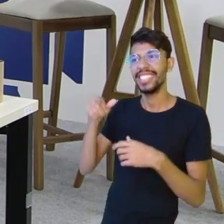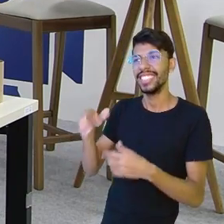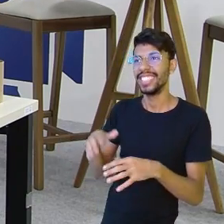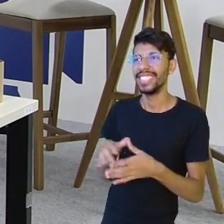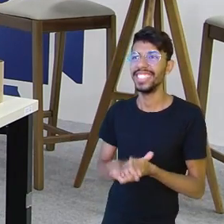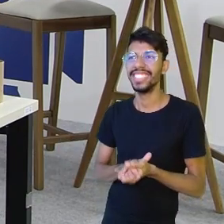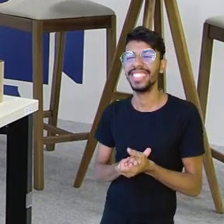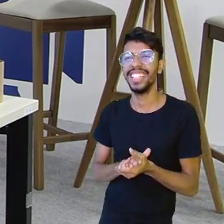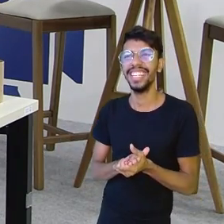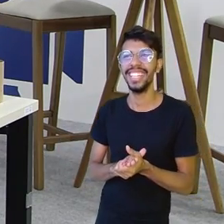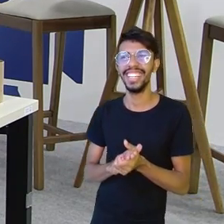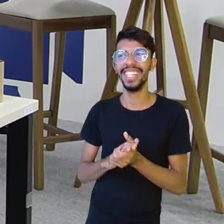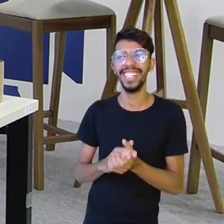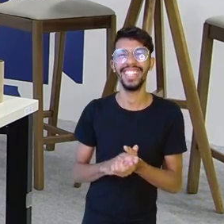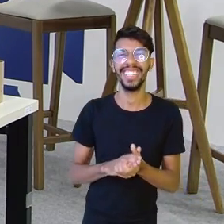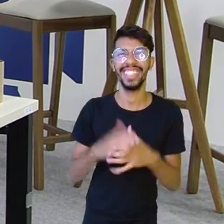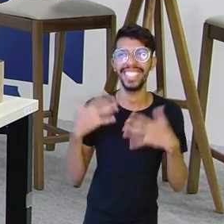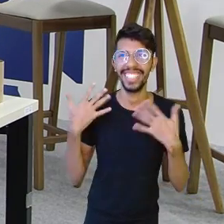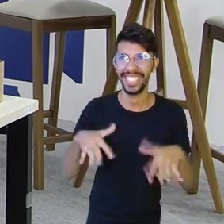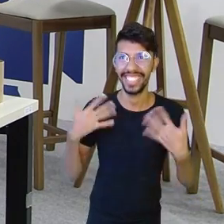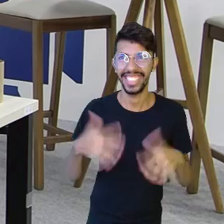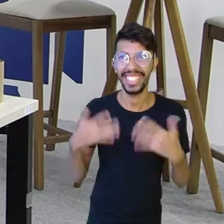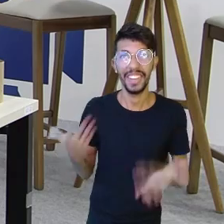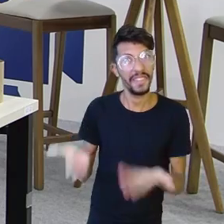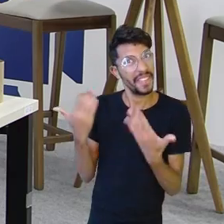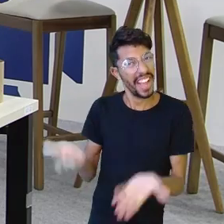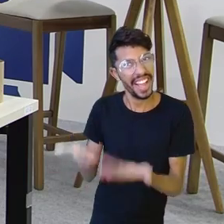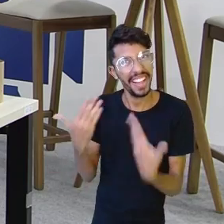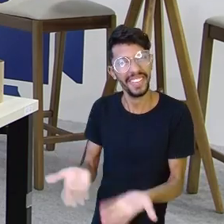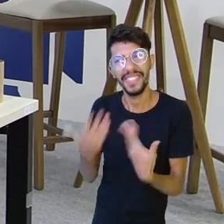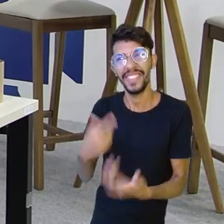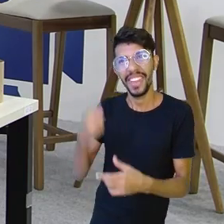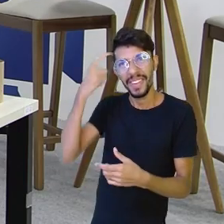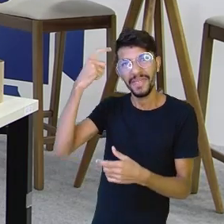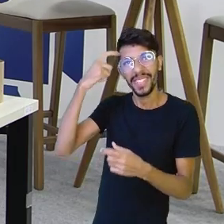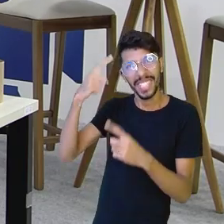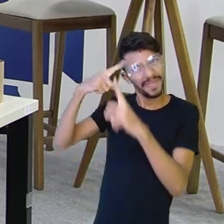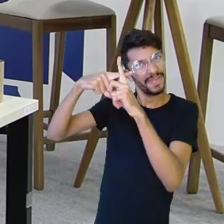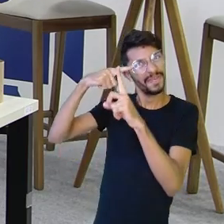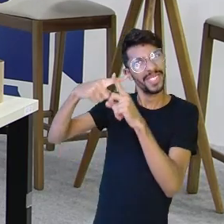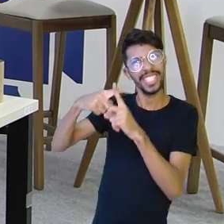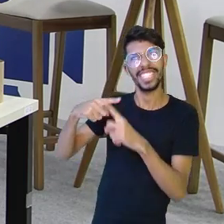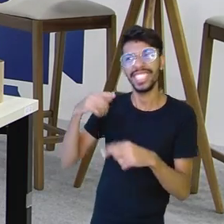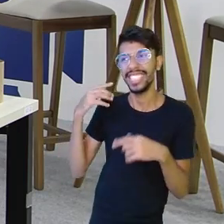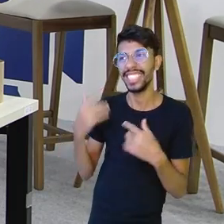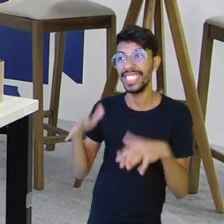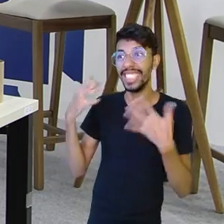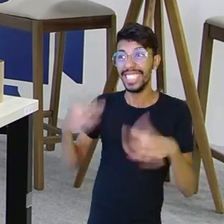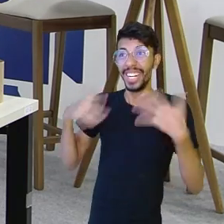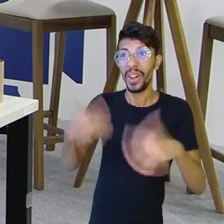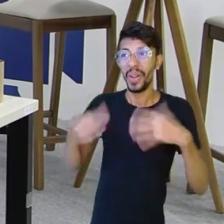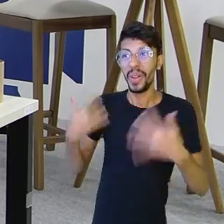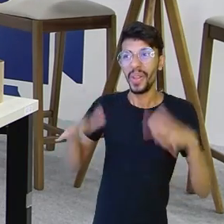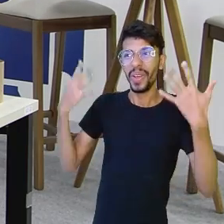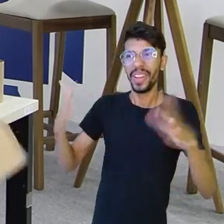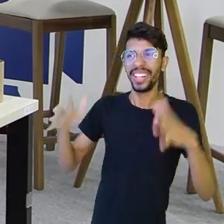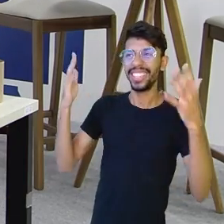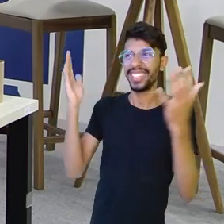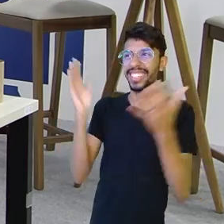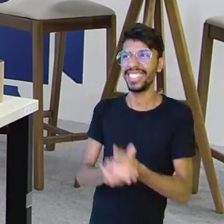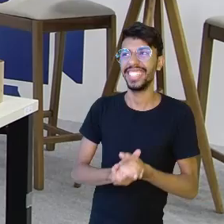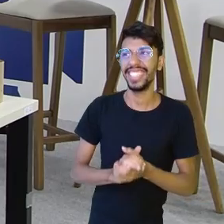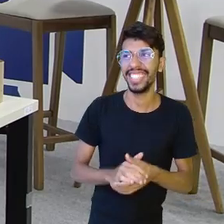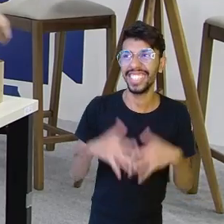tira a massa do estúdio. Pensamento positivo, gente. Pensamento positivo. Tira... E Sandra vai